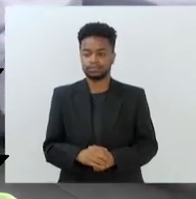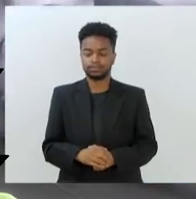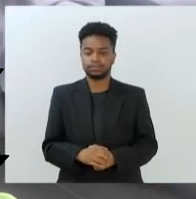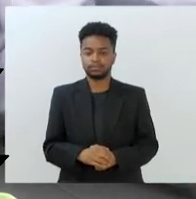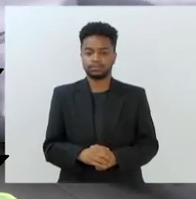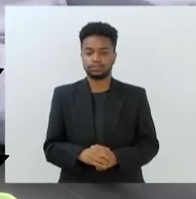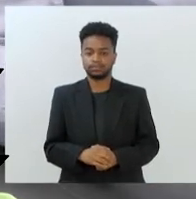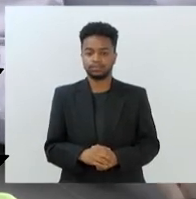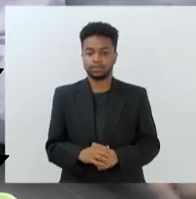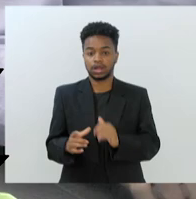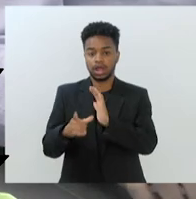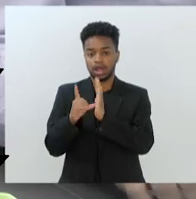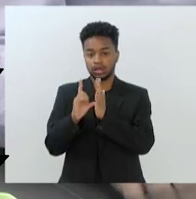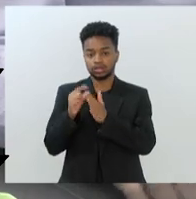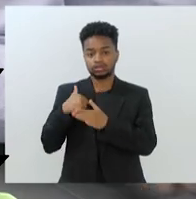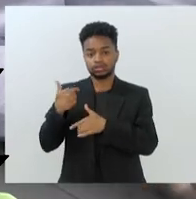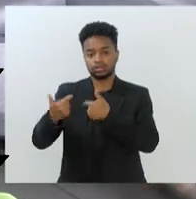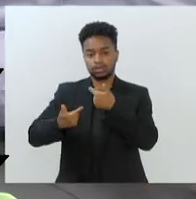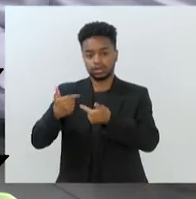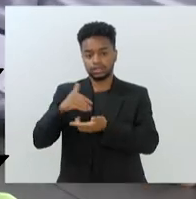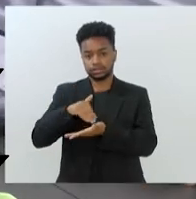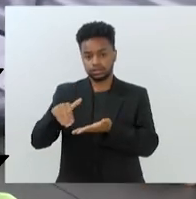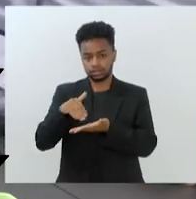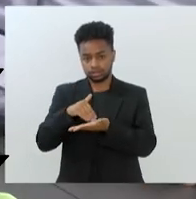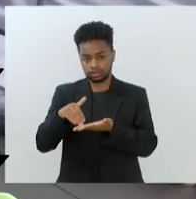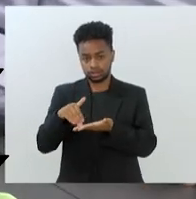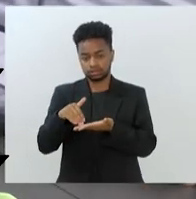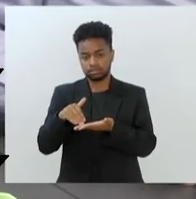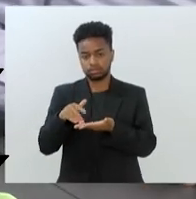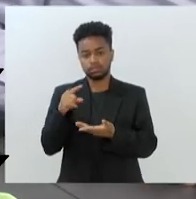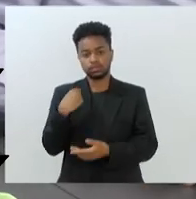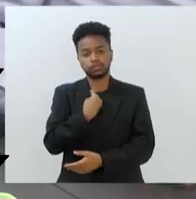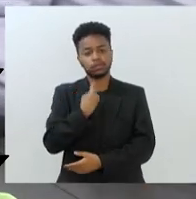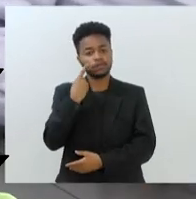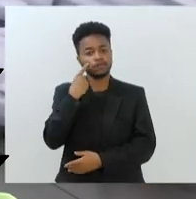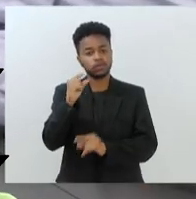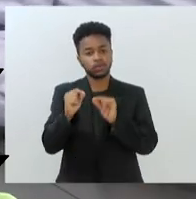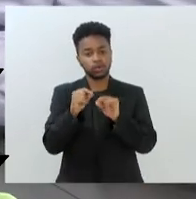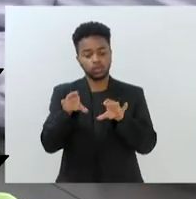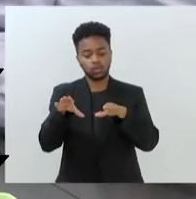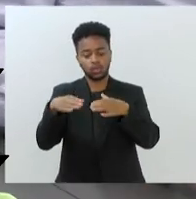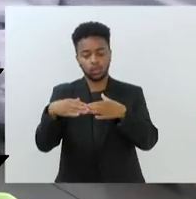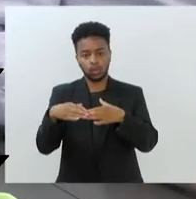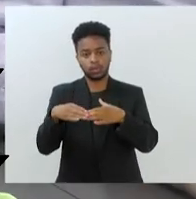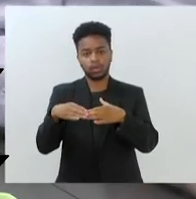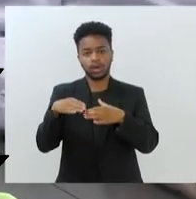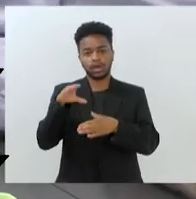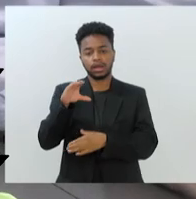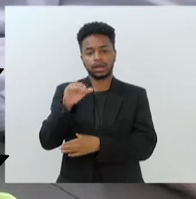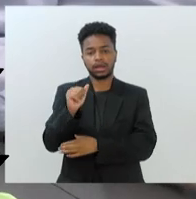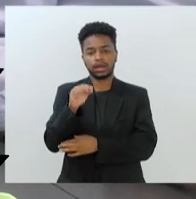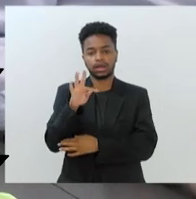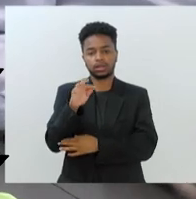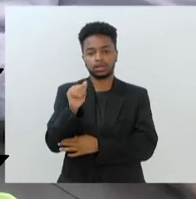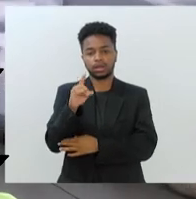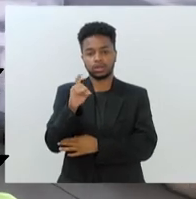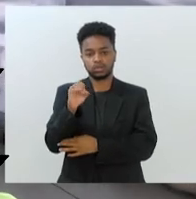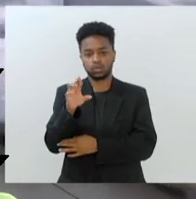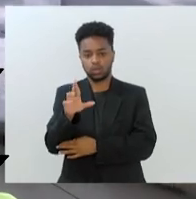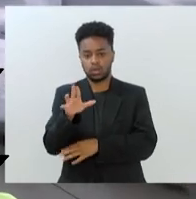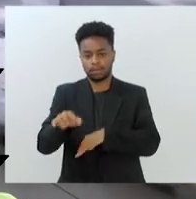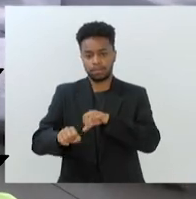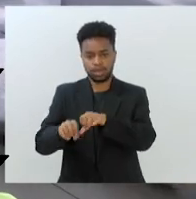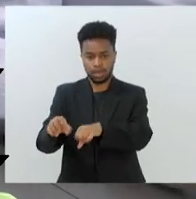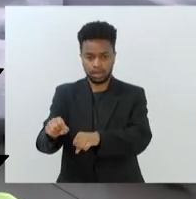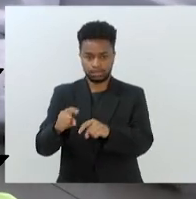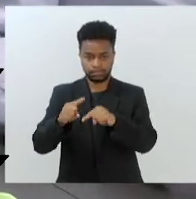Quando eu estava na secretaria, a gente também viu, por exemplo, uma cooperativa de catadores. Ela tinha, deputado